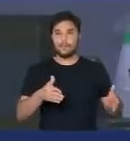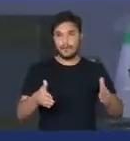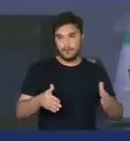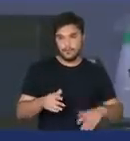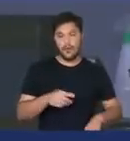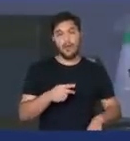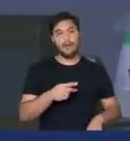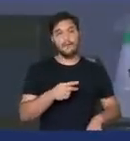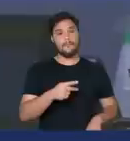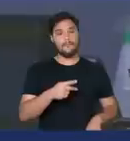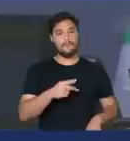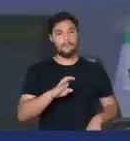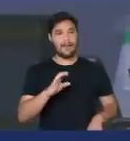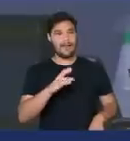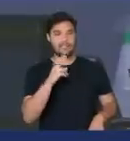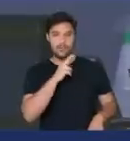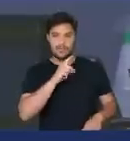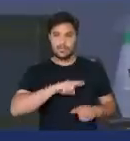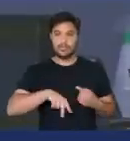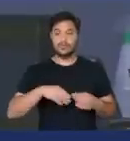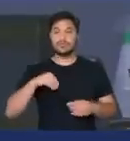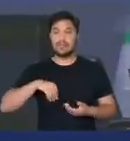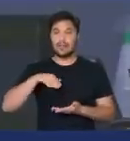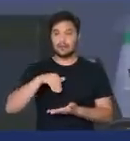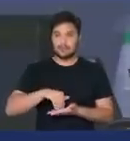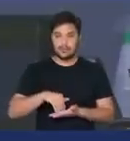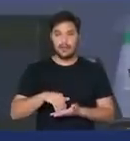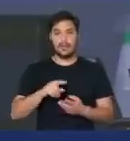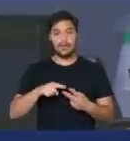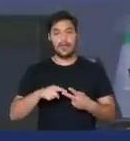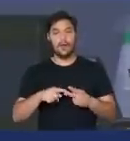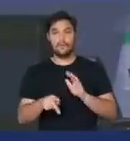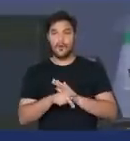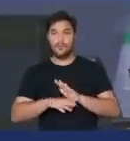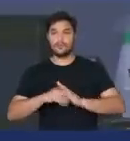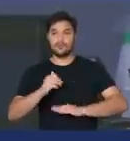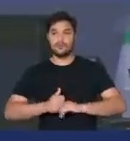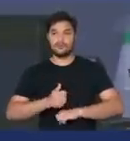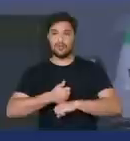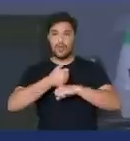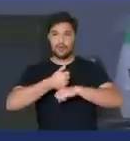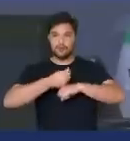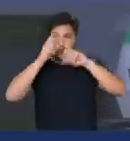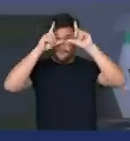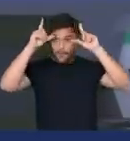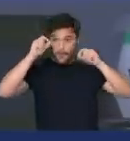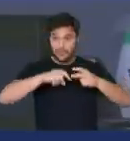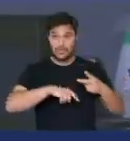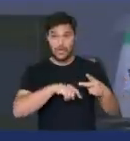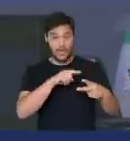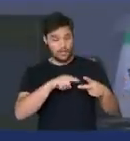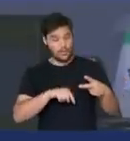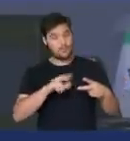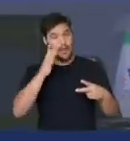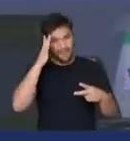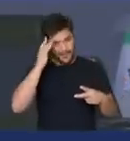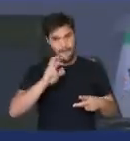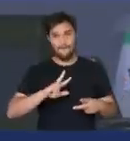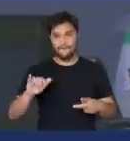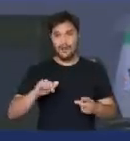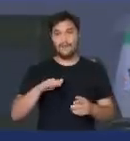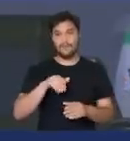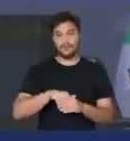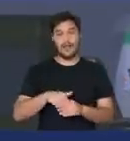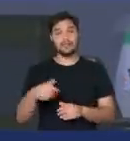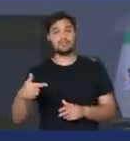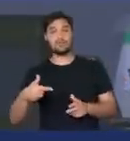PEC do Estado de Emergência e a PEC do Piso Salarial da Enfermagem. Essas duas PECs devem ser votadas amanhã